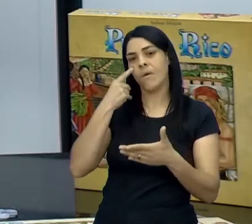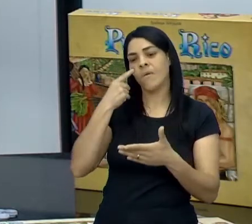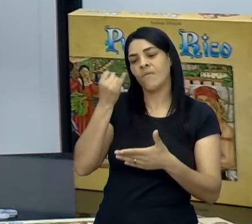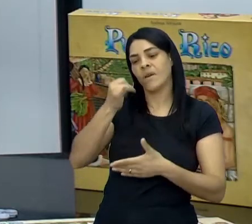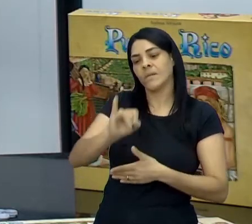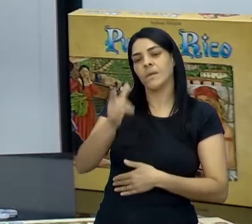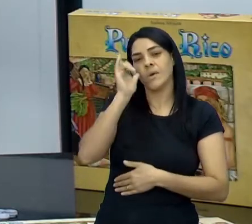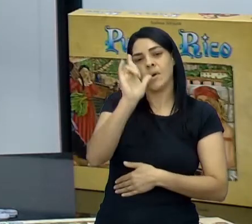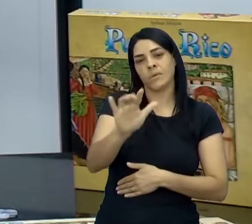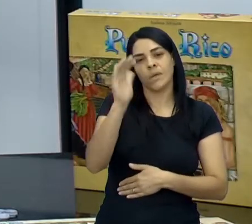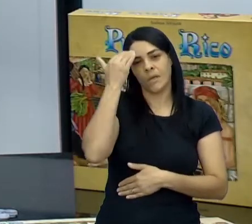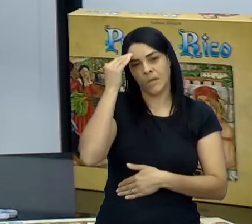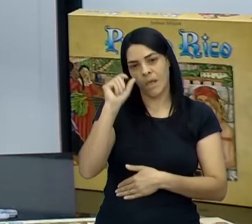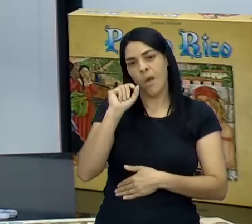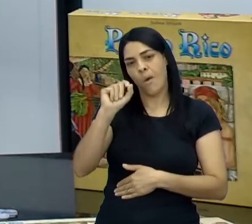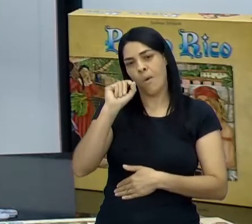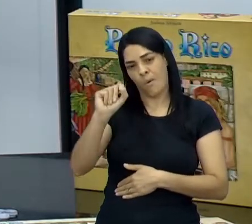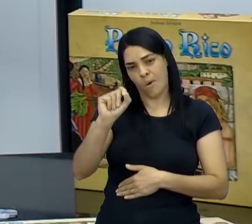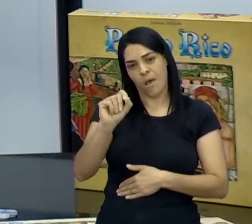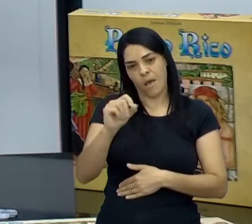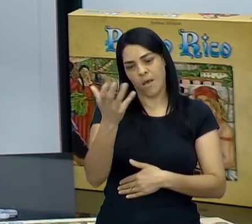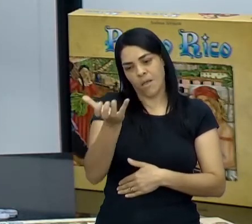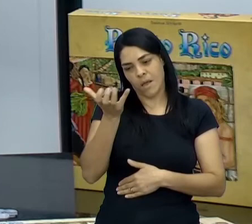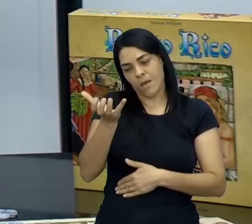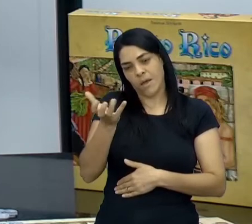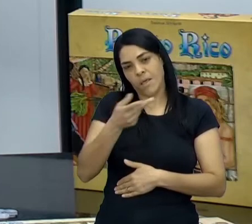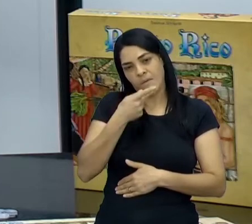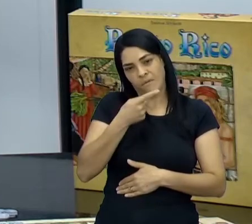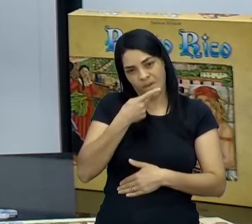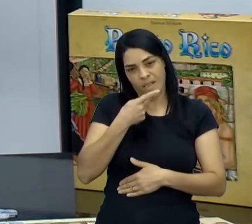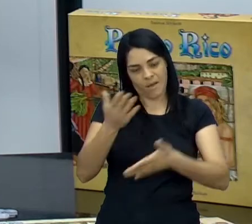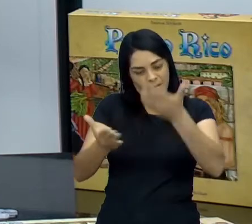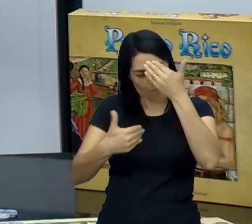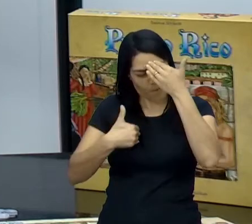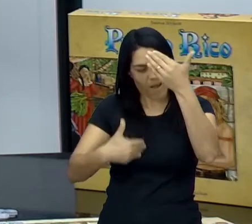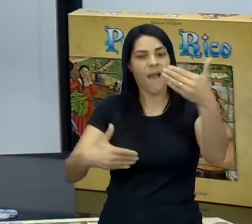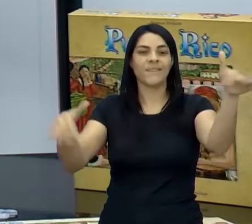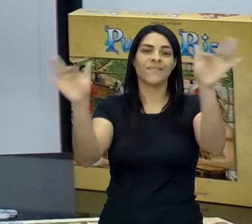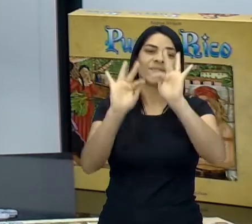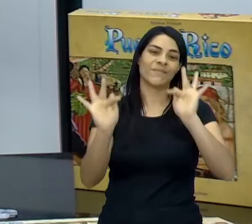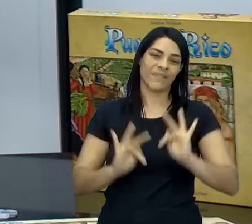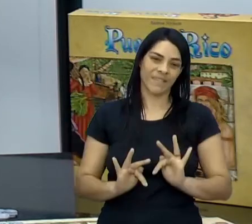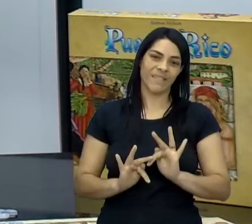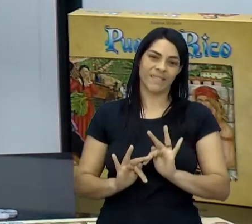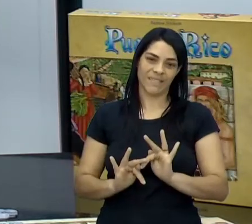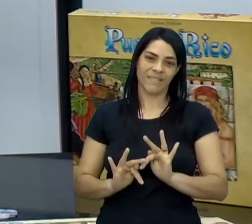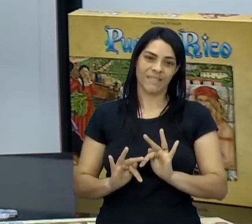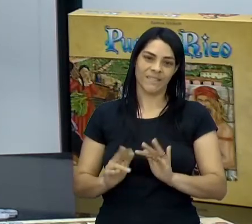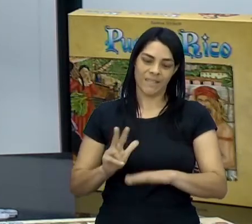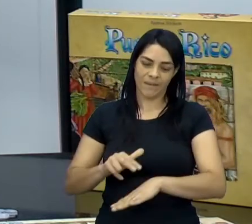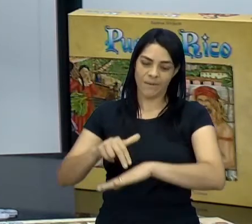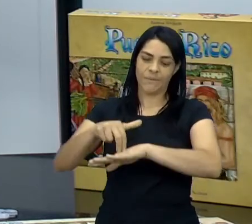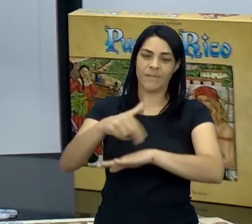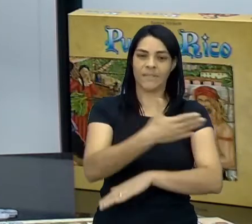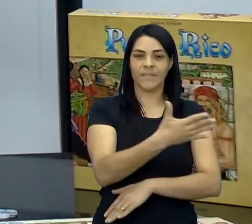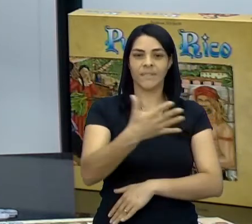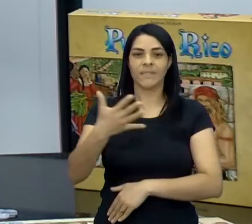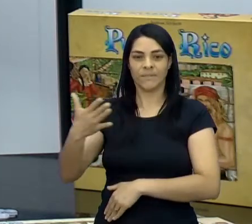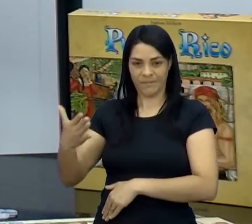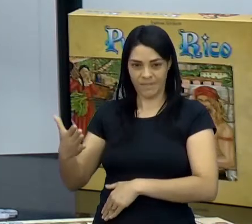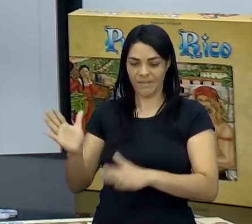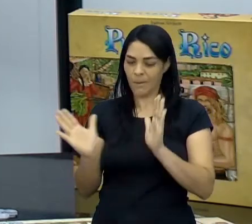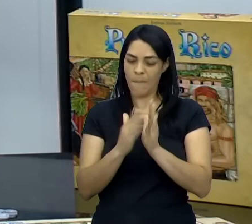está querendo dizer. Certo? Então, muito obrigado, ficamos felizes com a presença de vocês aí, vocês são maravilhosos, incríveis,